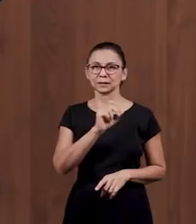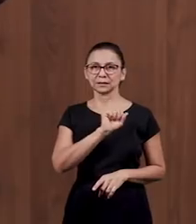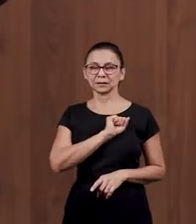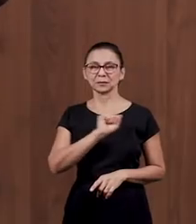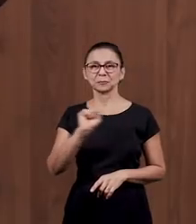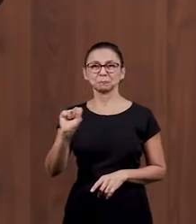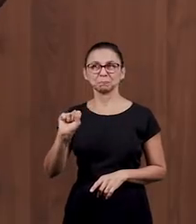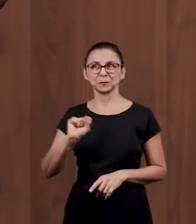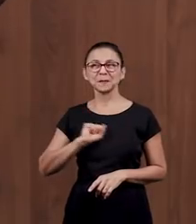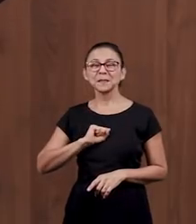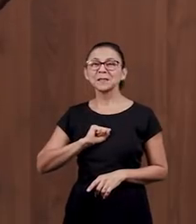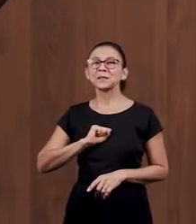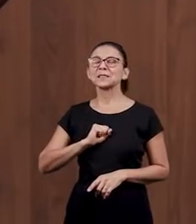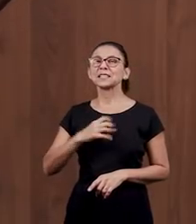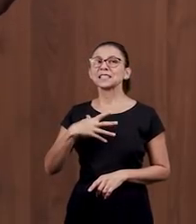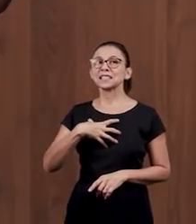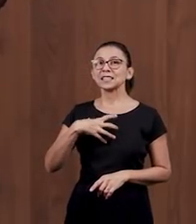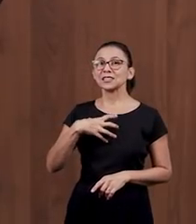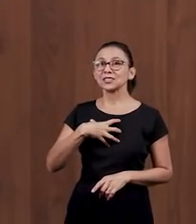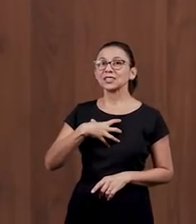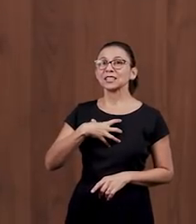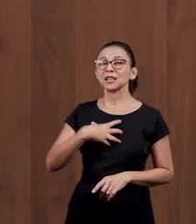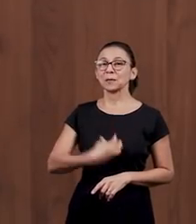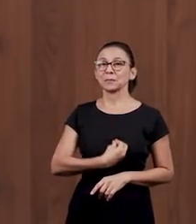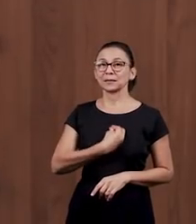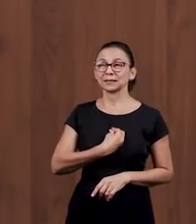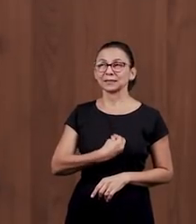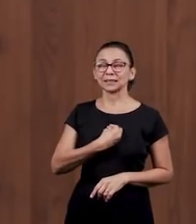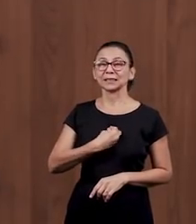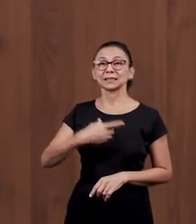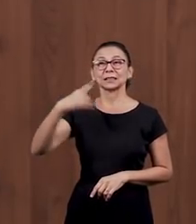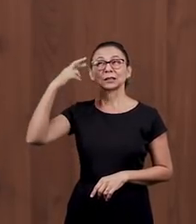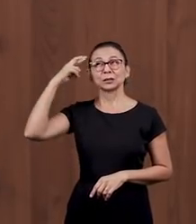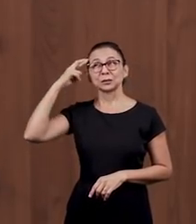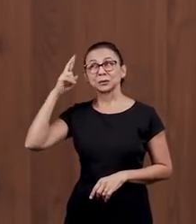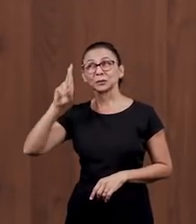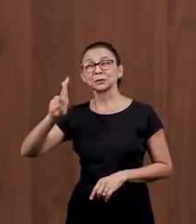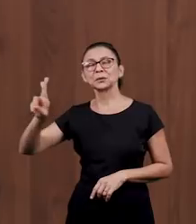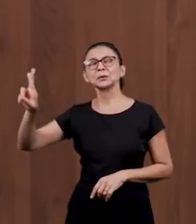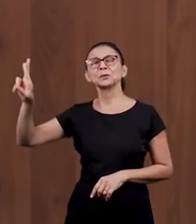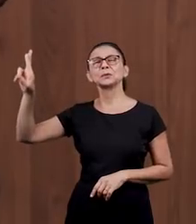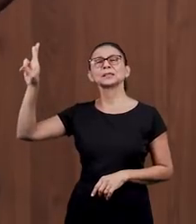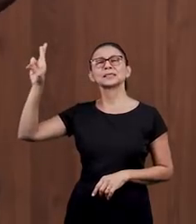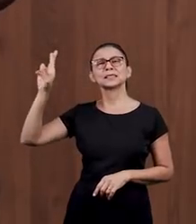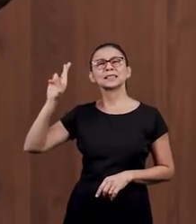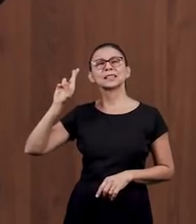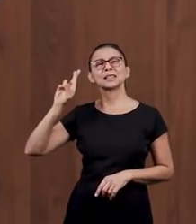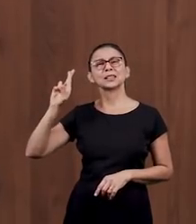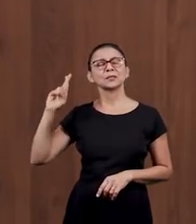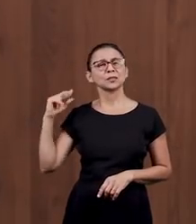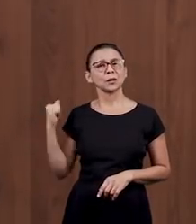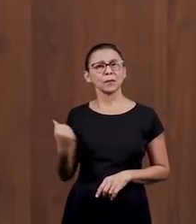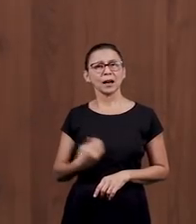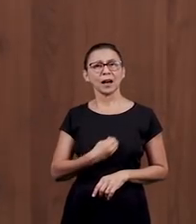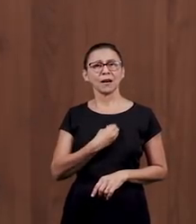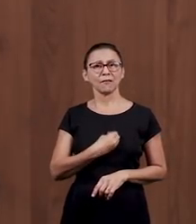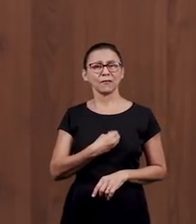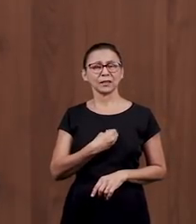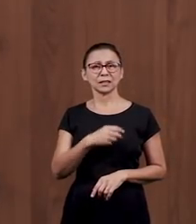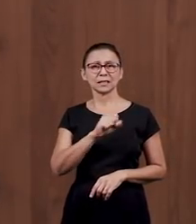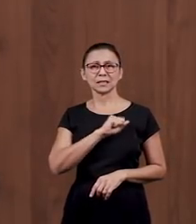E veio o Senhor e ali esteve. Durante todos os dias da vida de